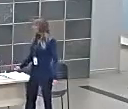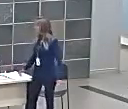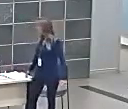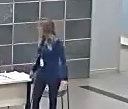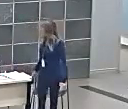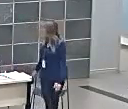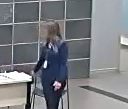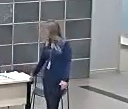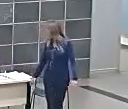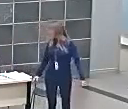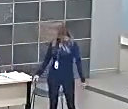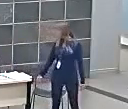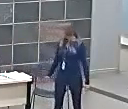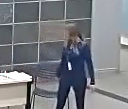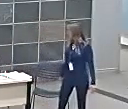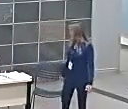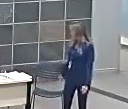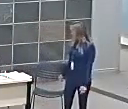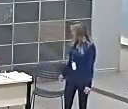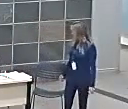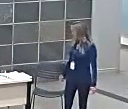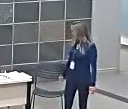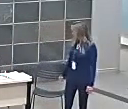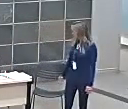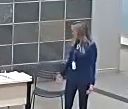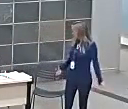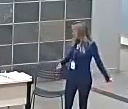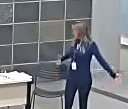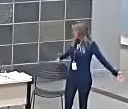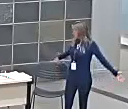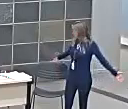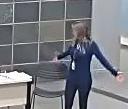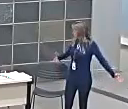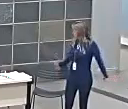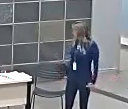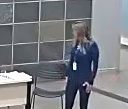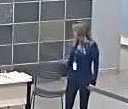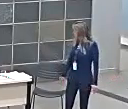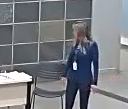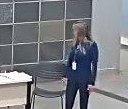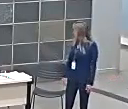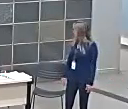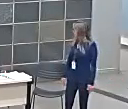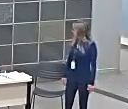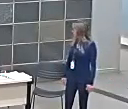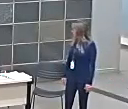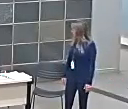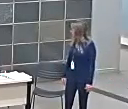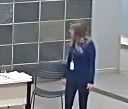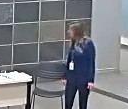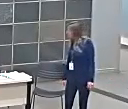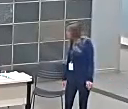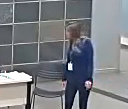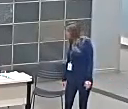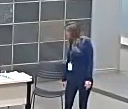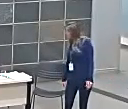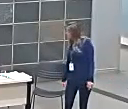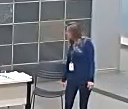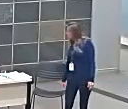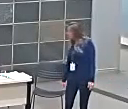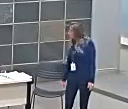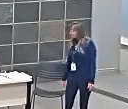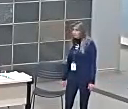Sergipe tô aqui até com a sentença aqui e a int não viio eu achou isso um absurdo a int não vi aqui e apresentar